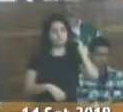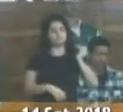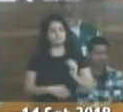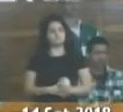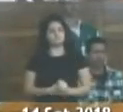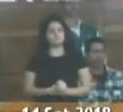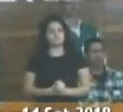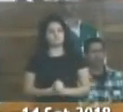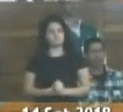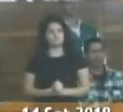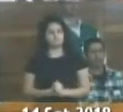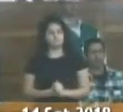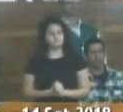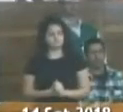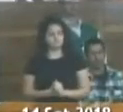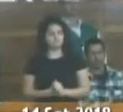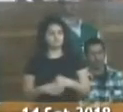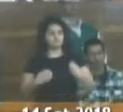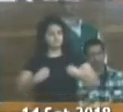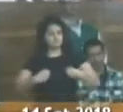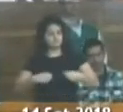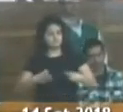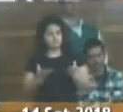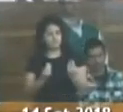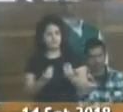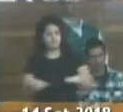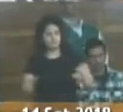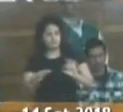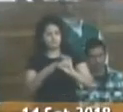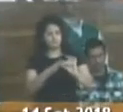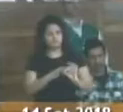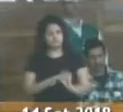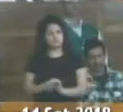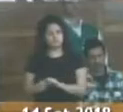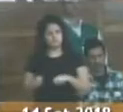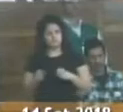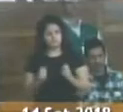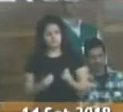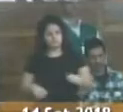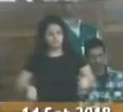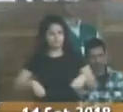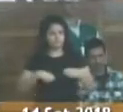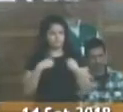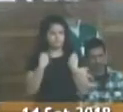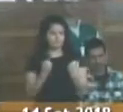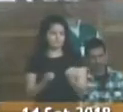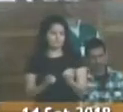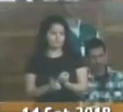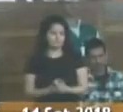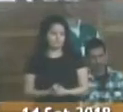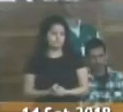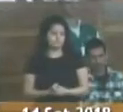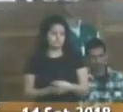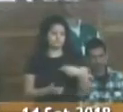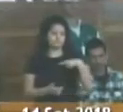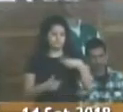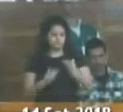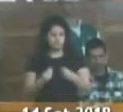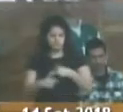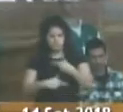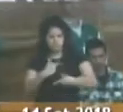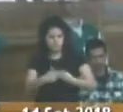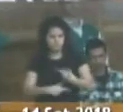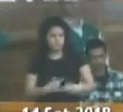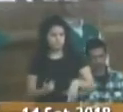Então, precisou ter muita união, né, ter muita força, ter muita briga para